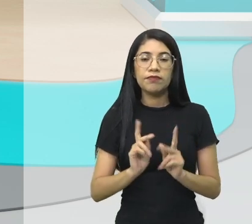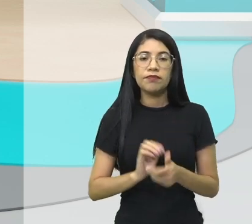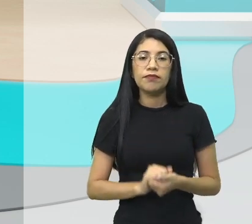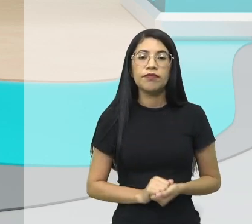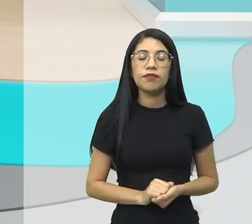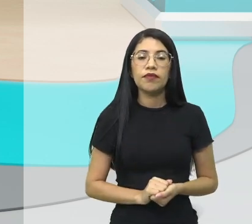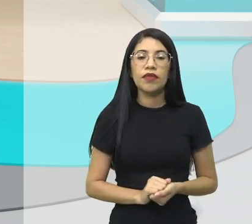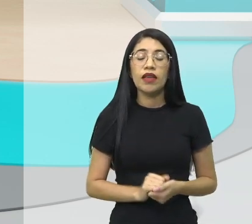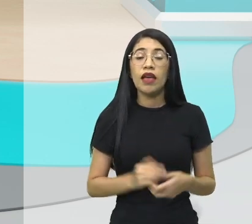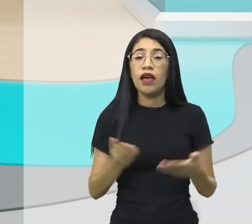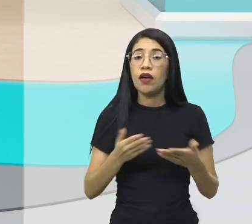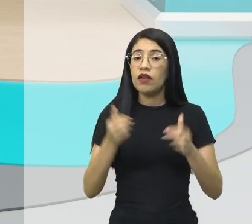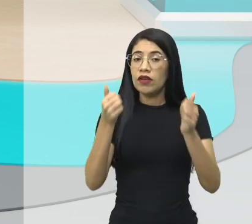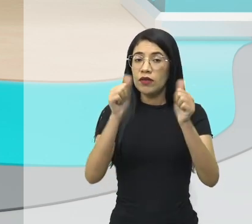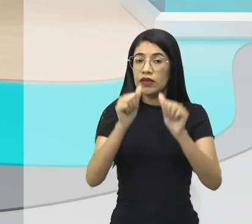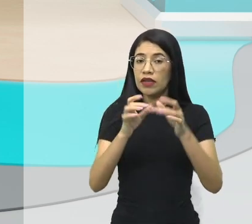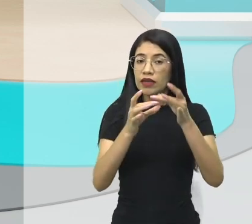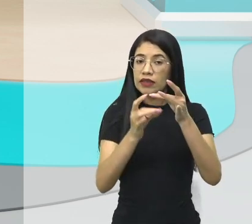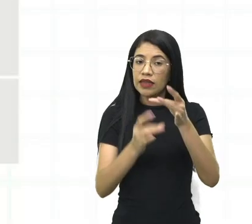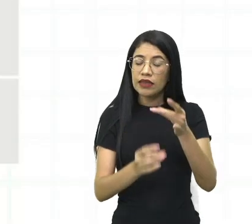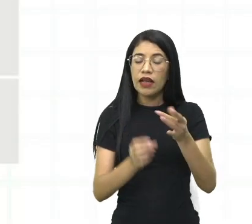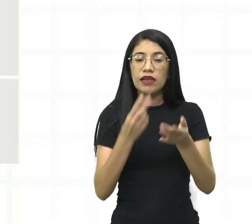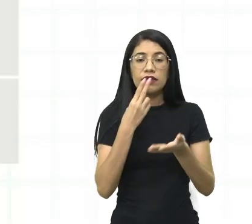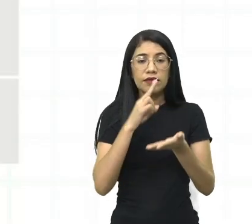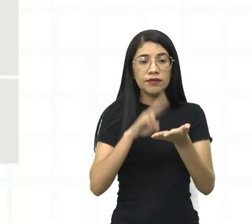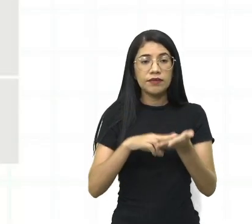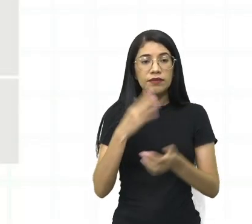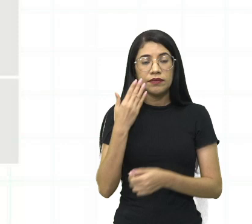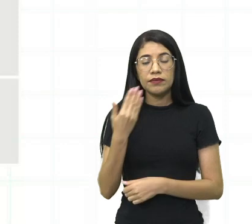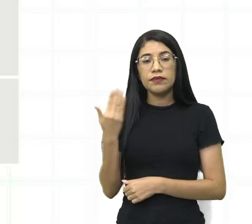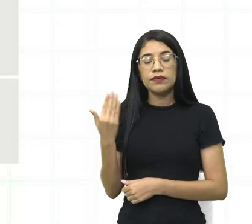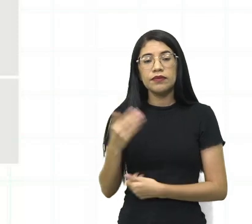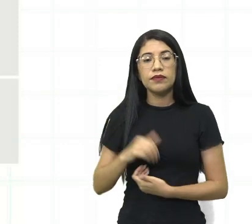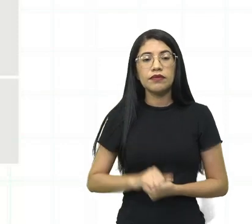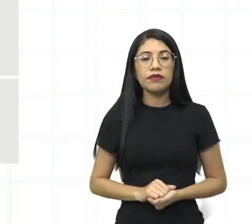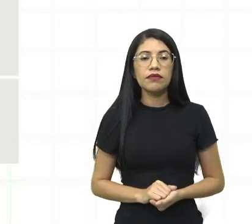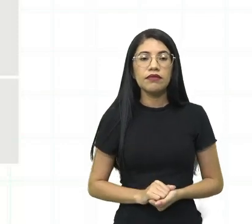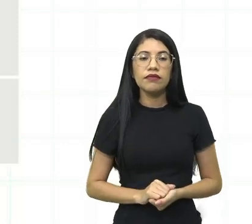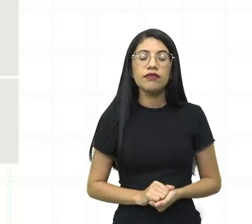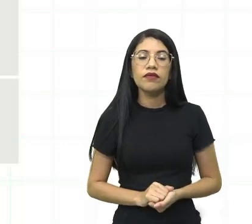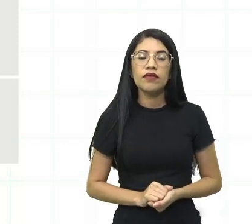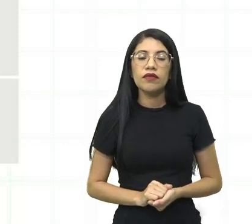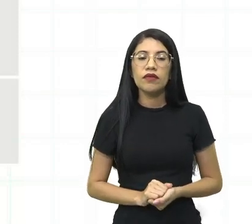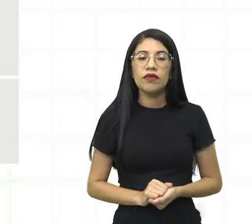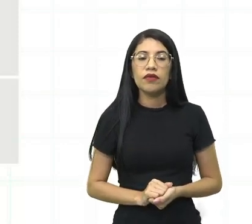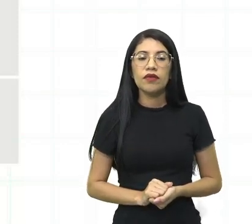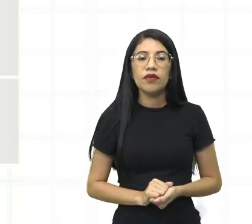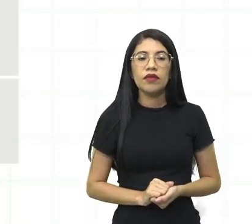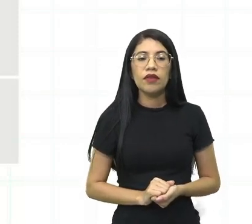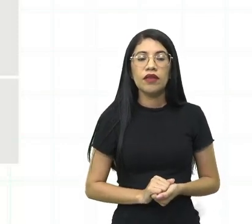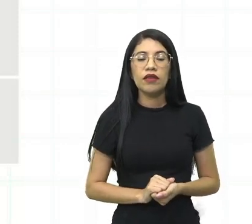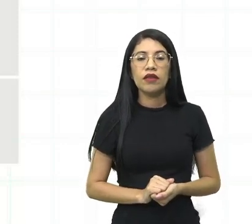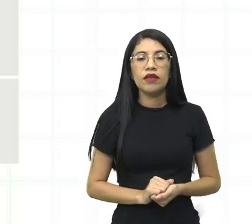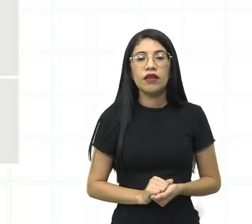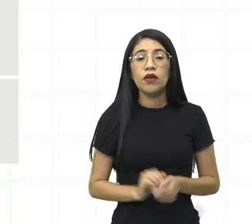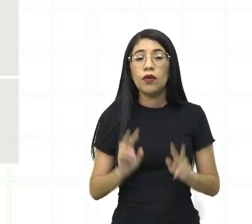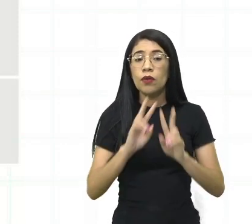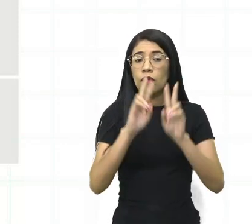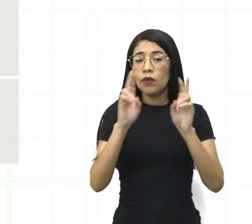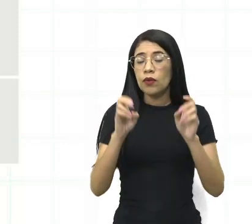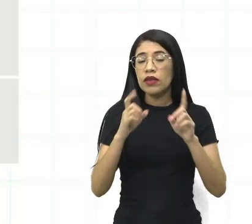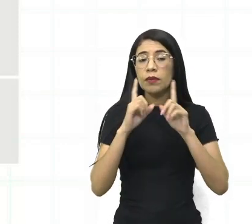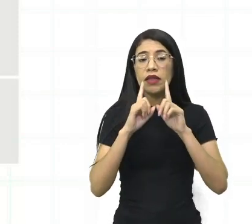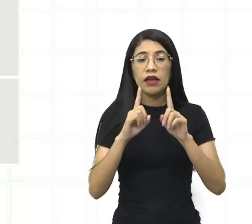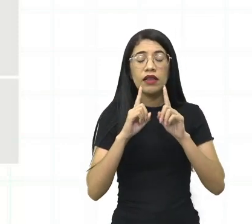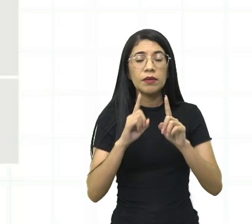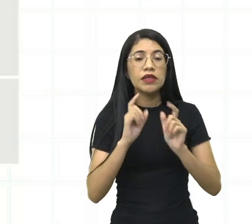vamos lá analisar essa carta. Vejam só. Ó, o objetivo, né, o